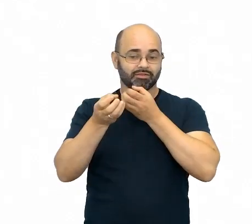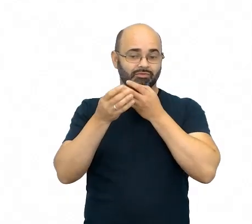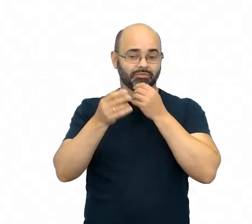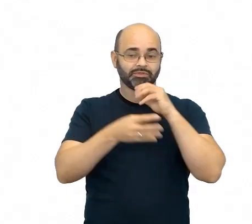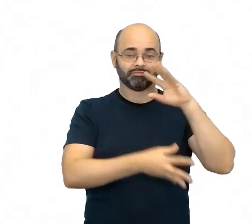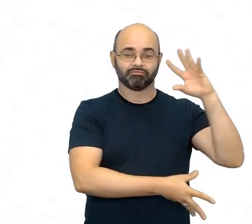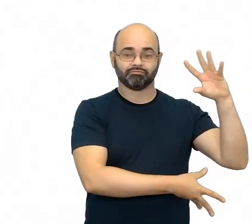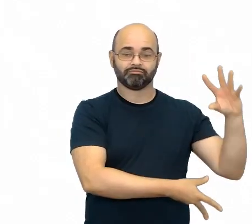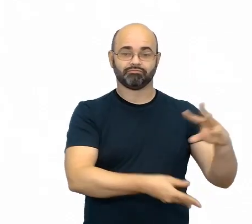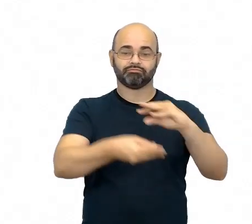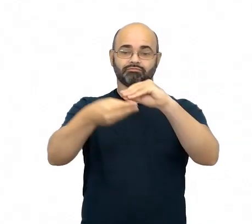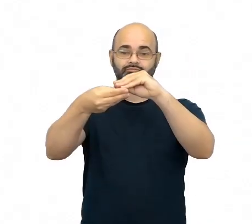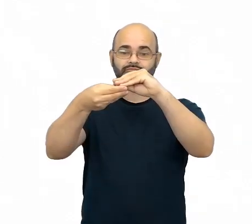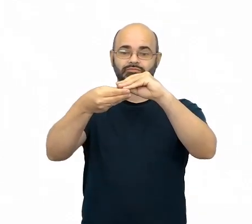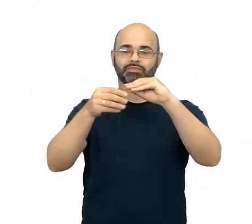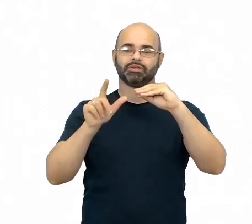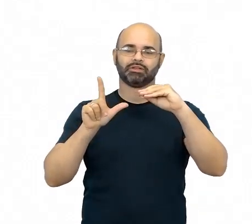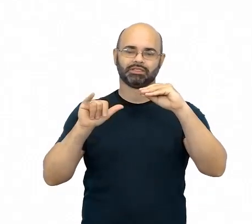primeiro parágrafo.